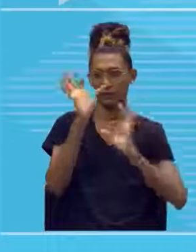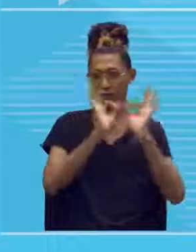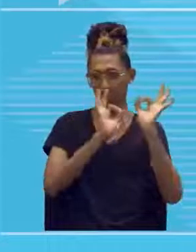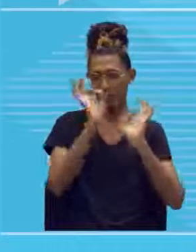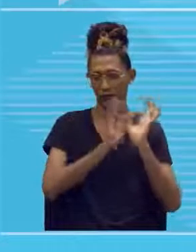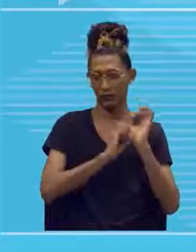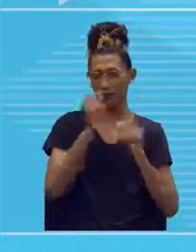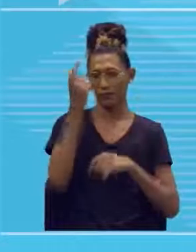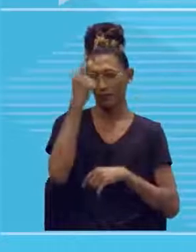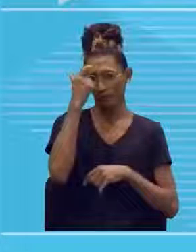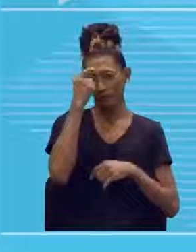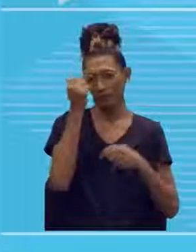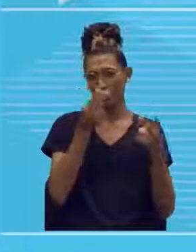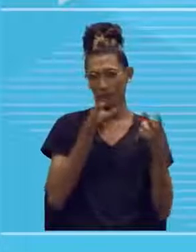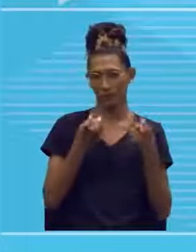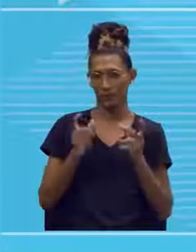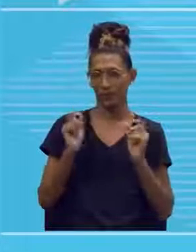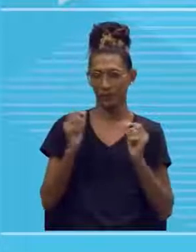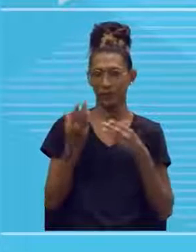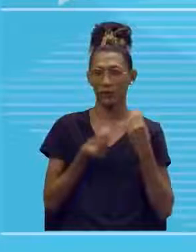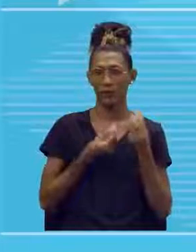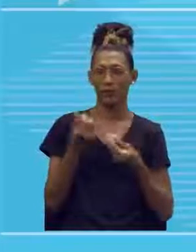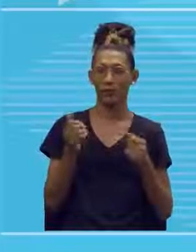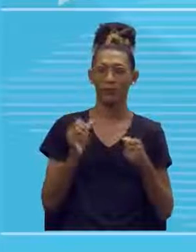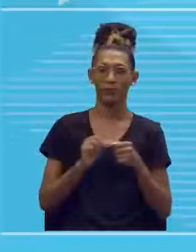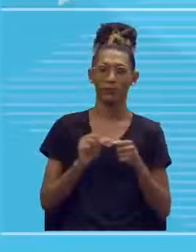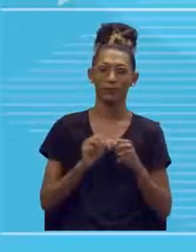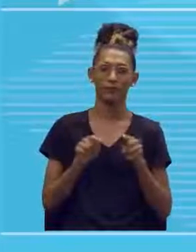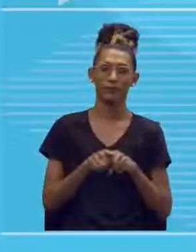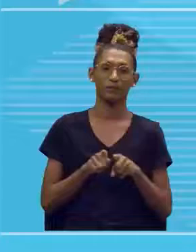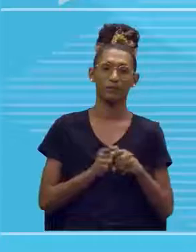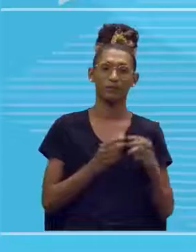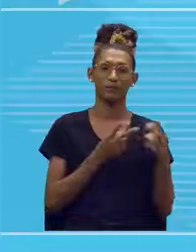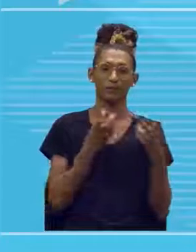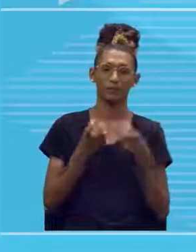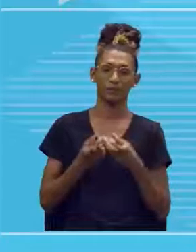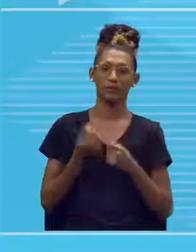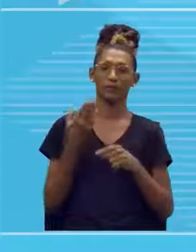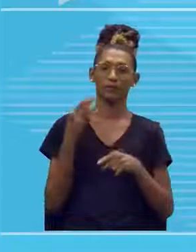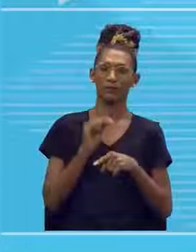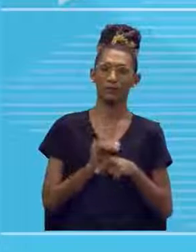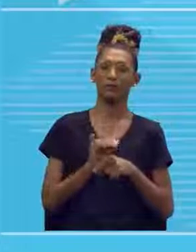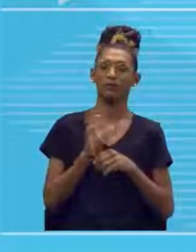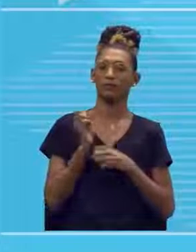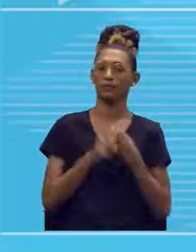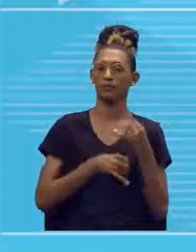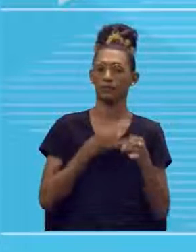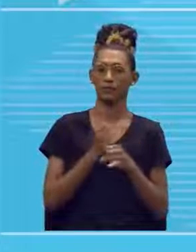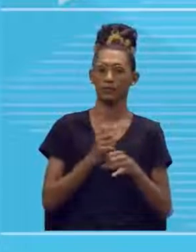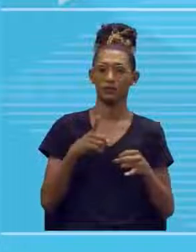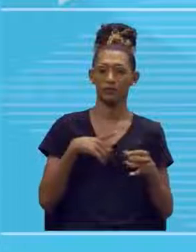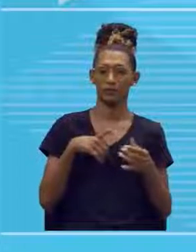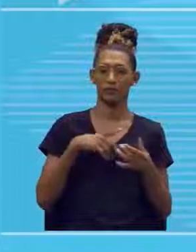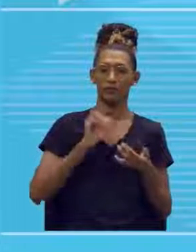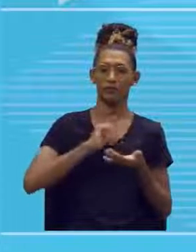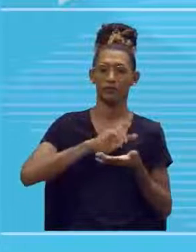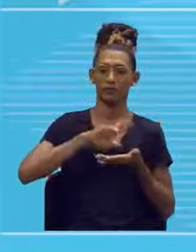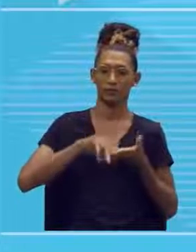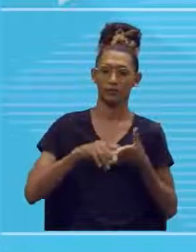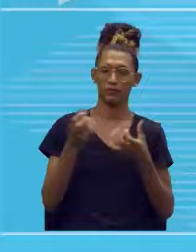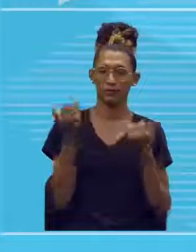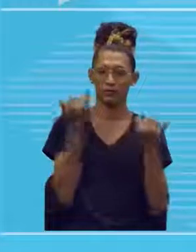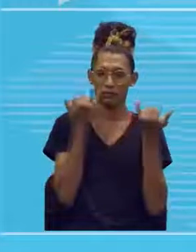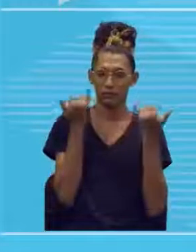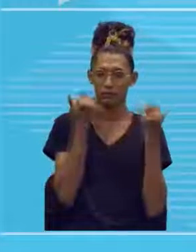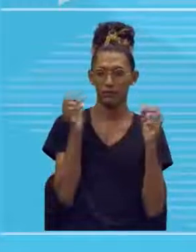observação do que é que tem que ser feito observar bota na Internet tem muita informação já muita informação